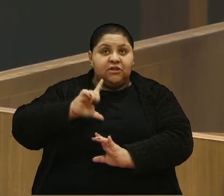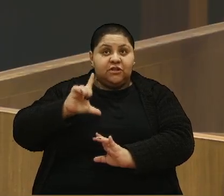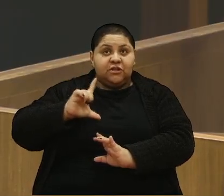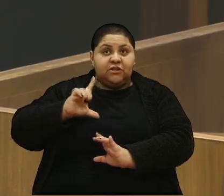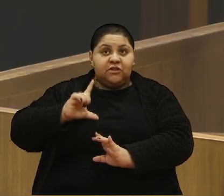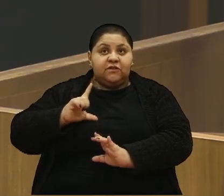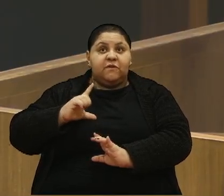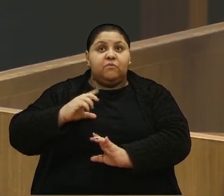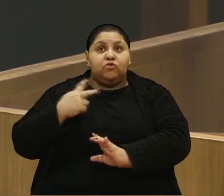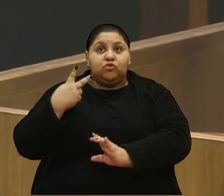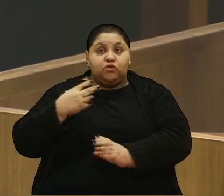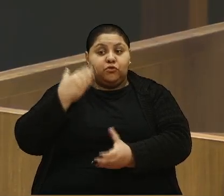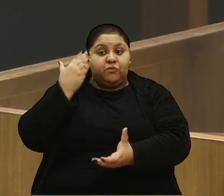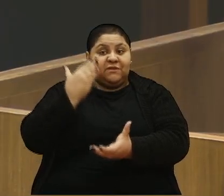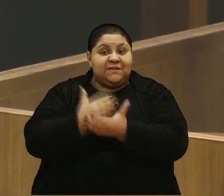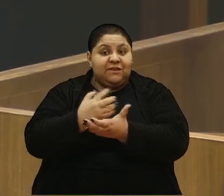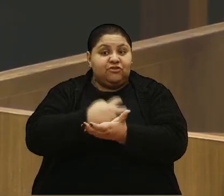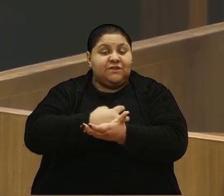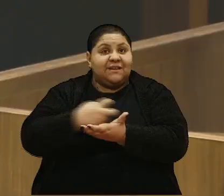de cassação, né?